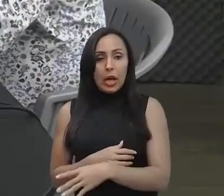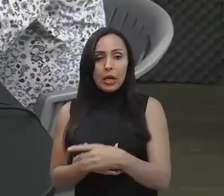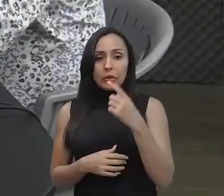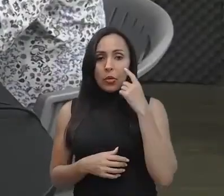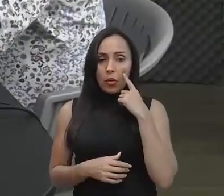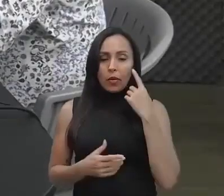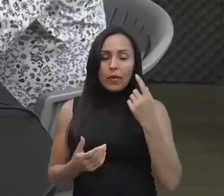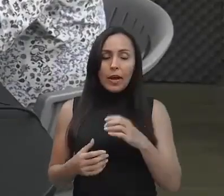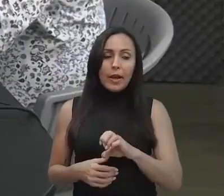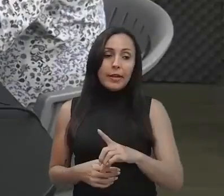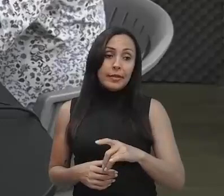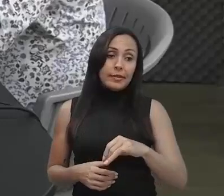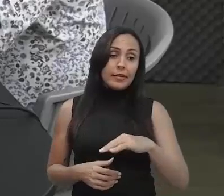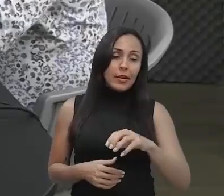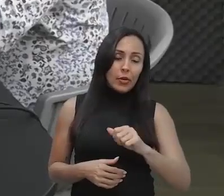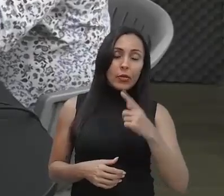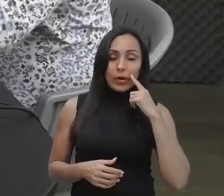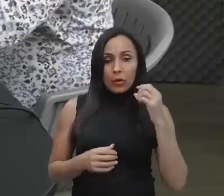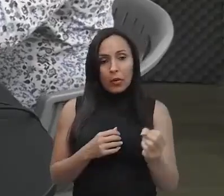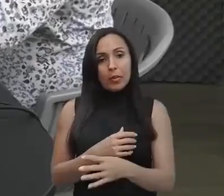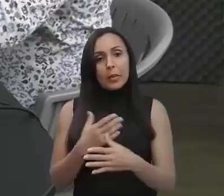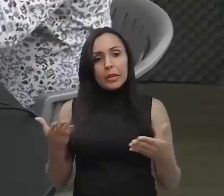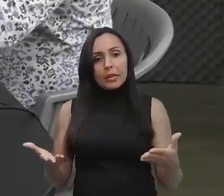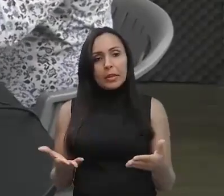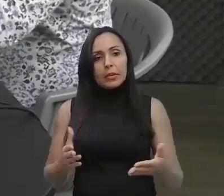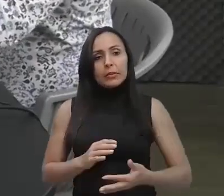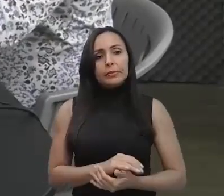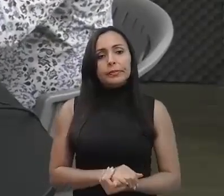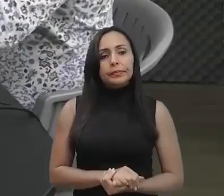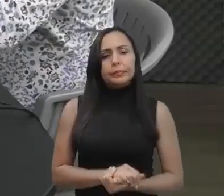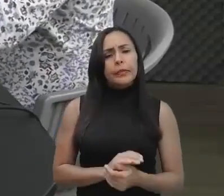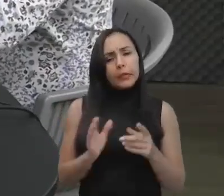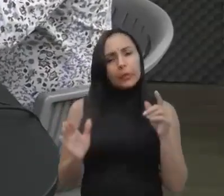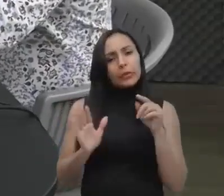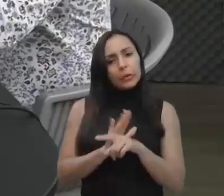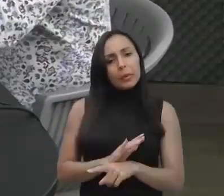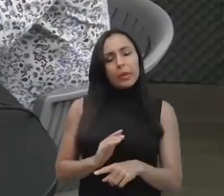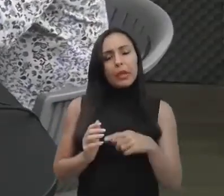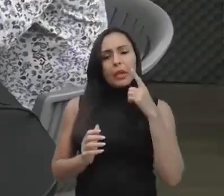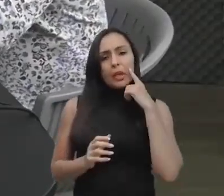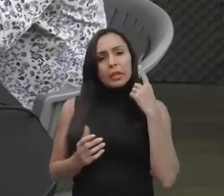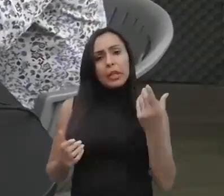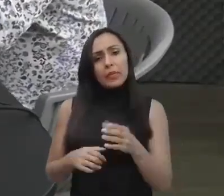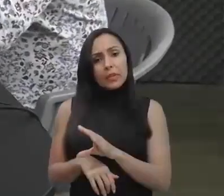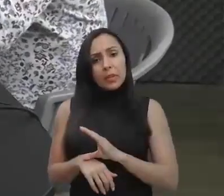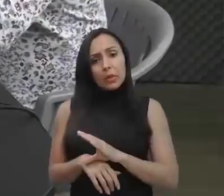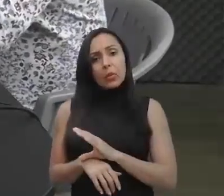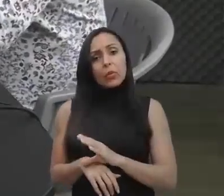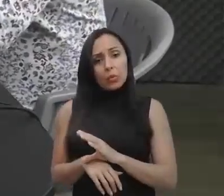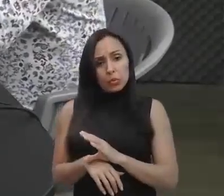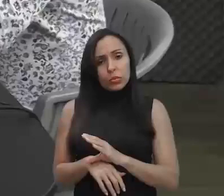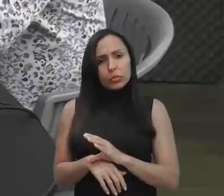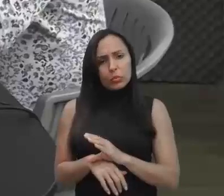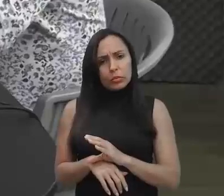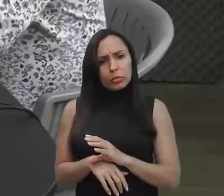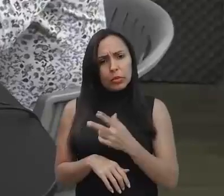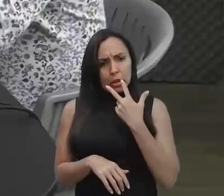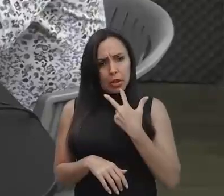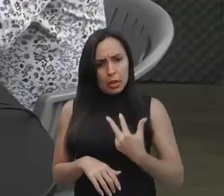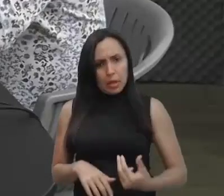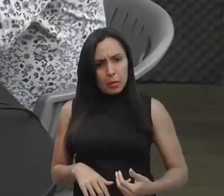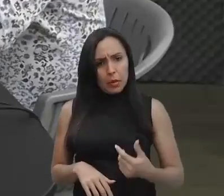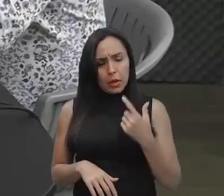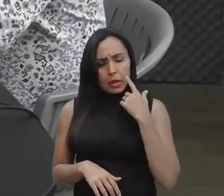mais detalhes mas ele tá voltando Deixa eu só perguntar uma coisa tem que fazer curso de idioma para poder ir Isso isso você faz um curso de idioma na